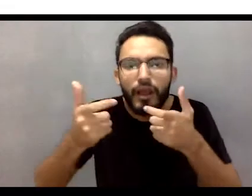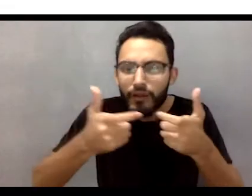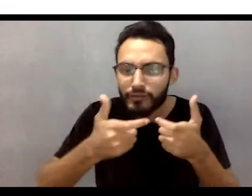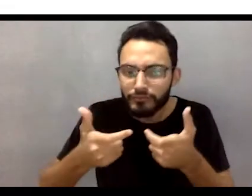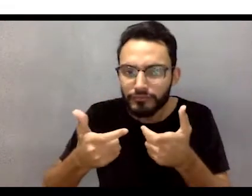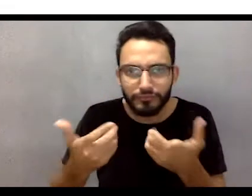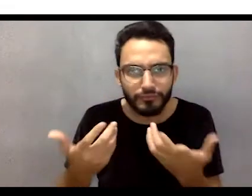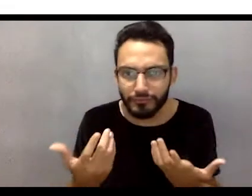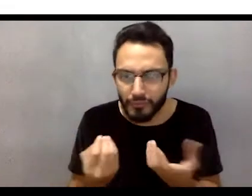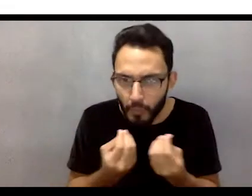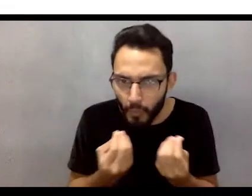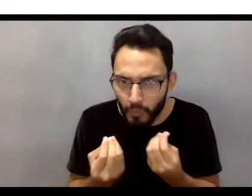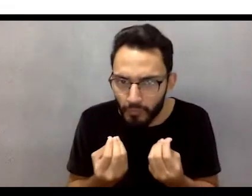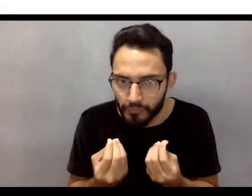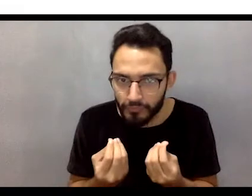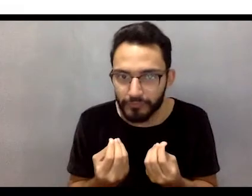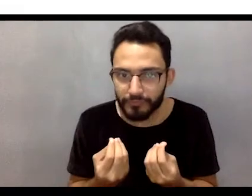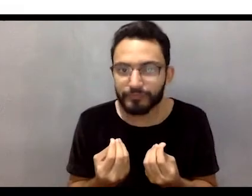backlog?